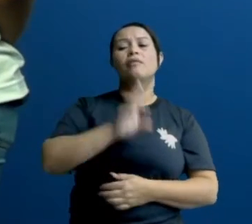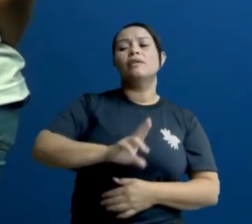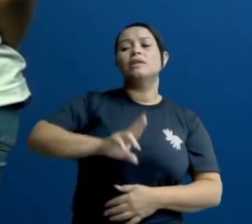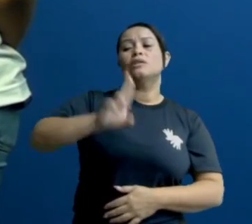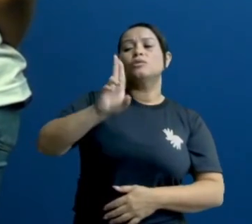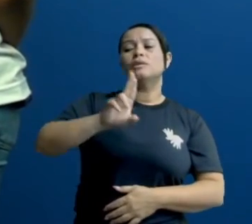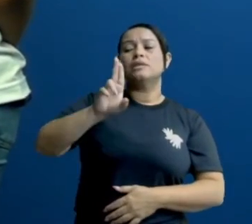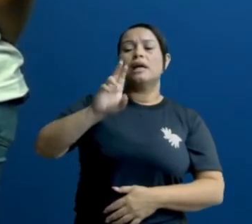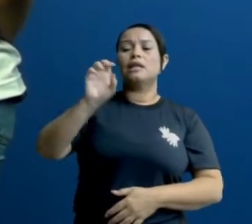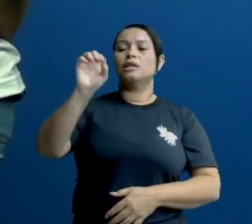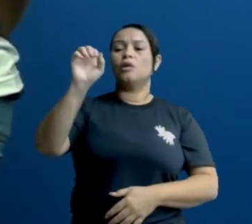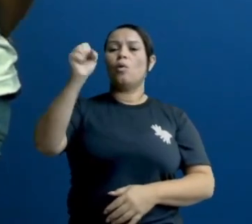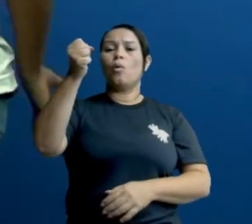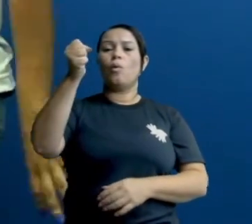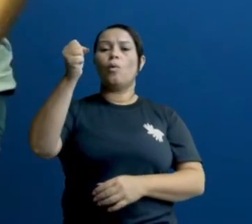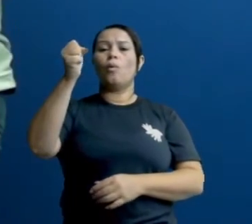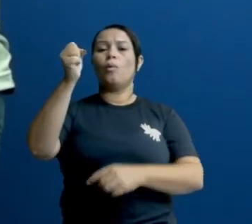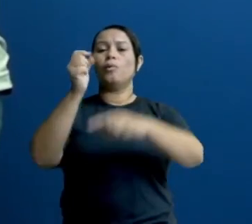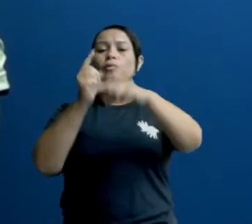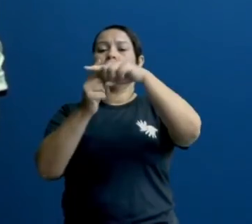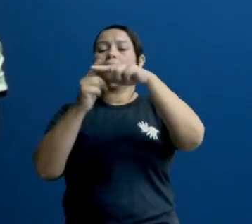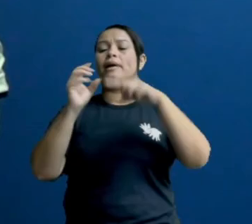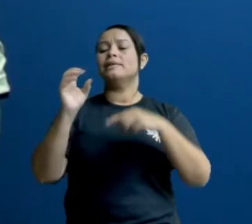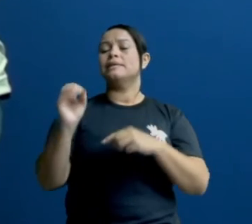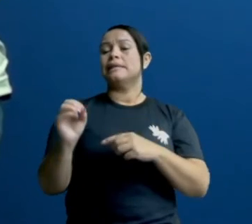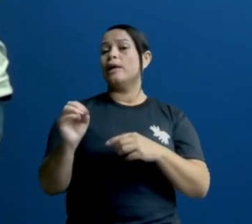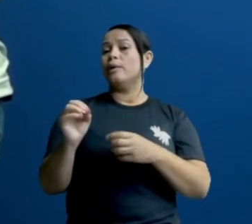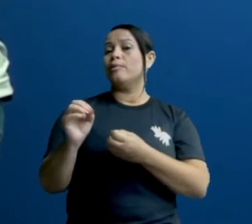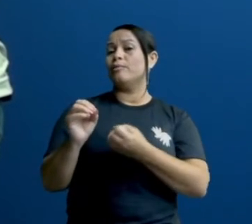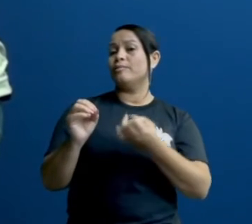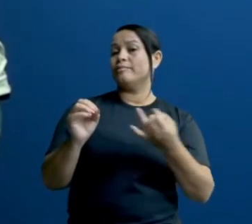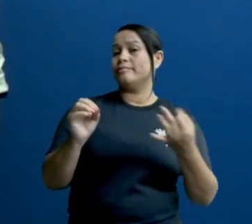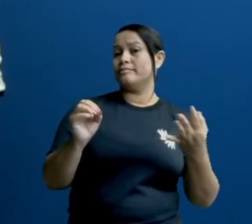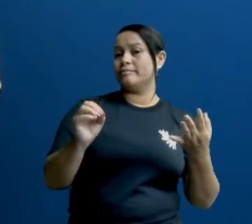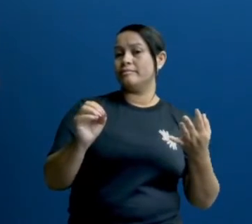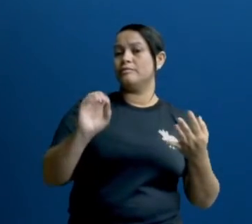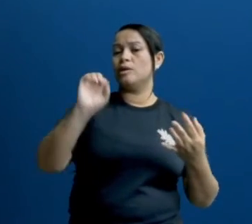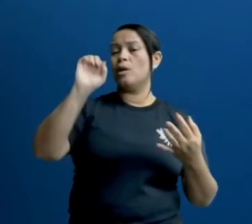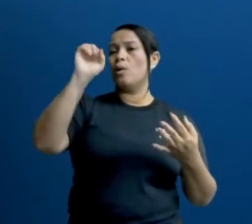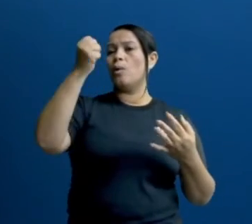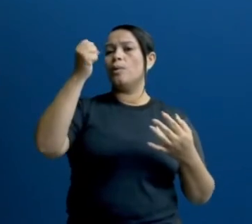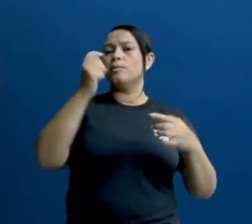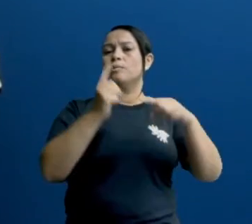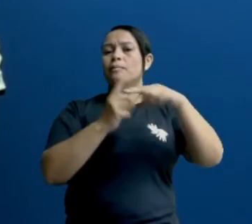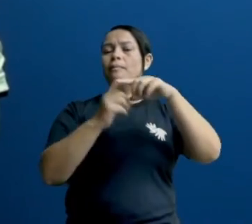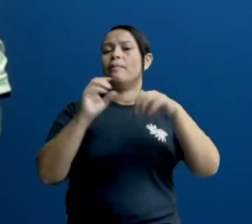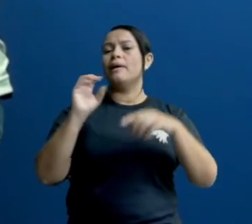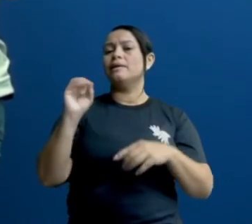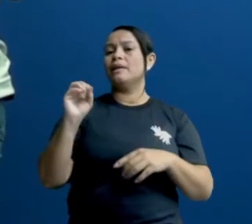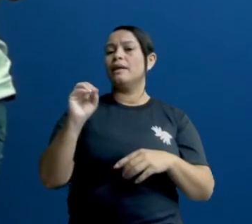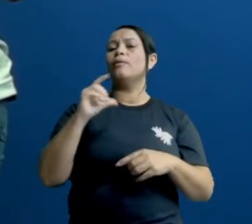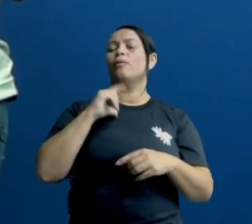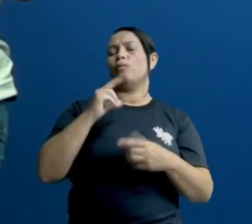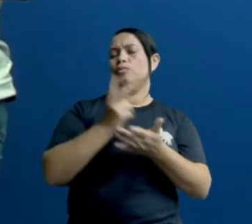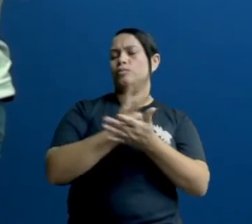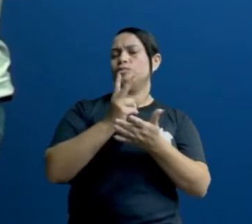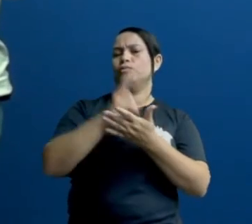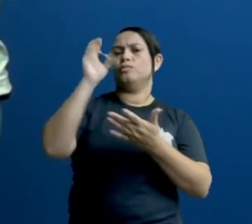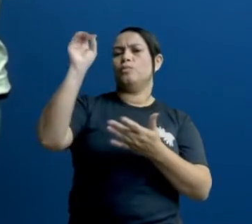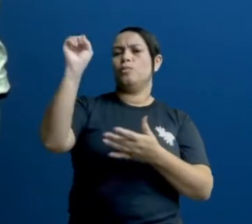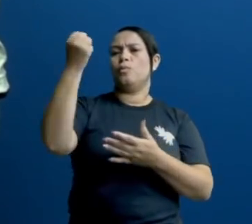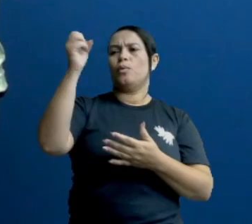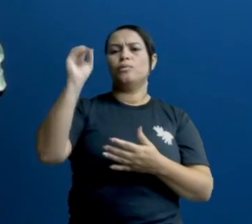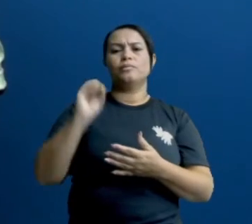unidades. 8 mais 0. Se eu tenho 8 e adiciono 0, eu continuo com 8.